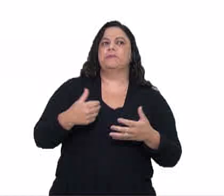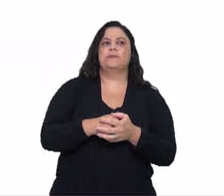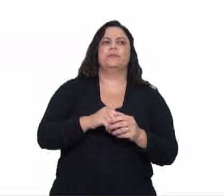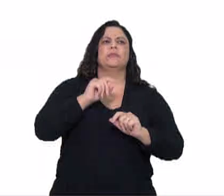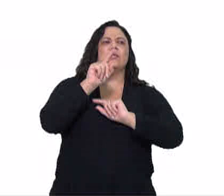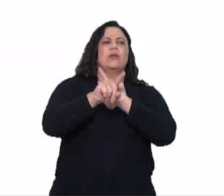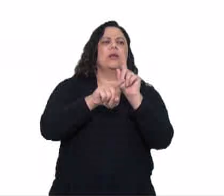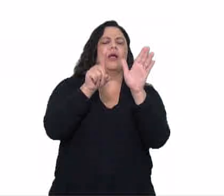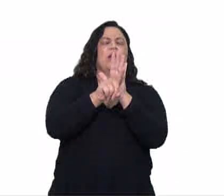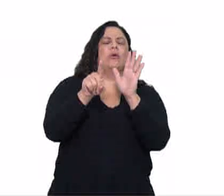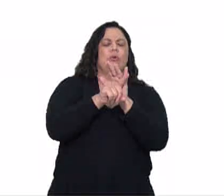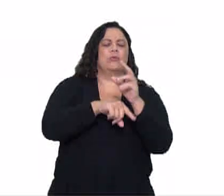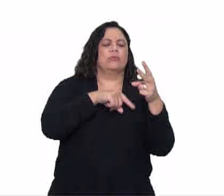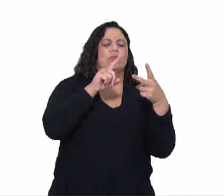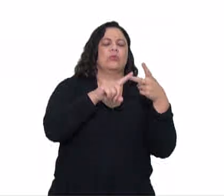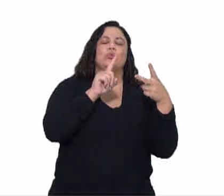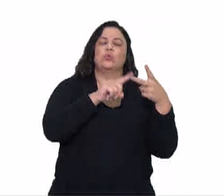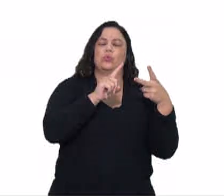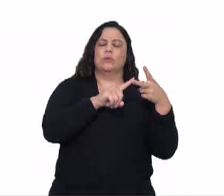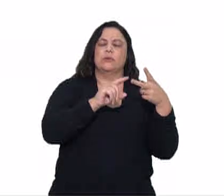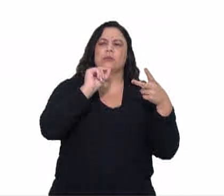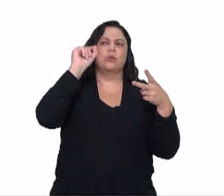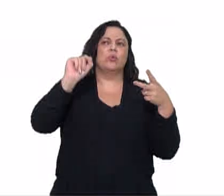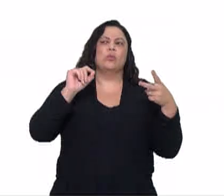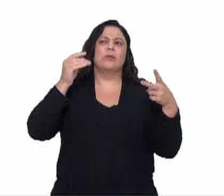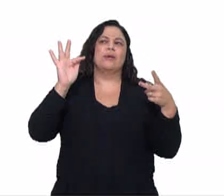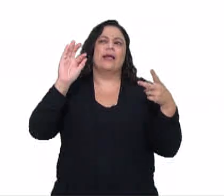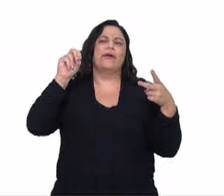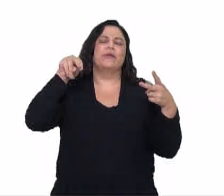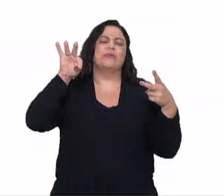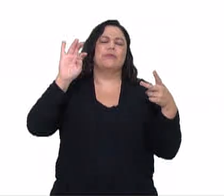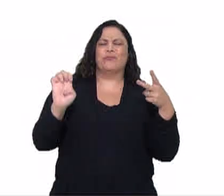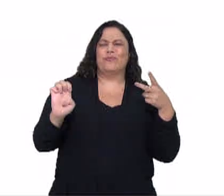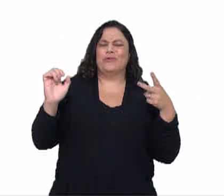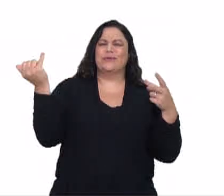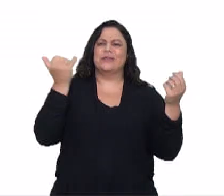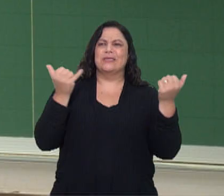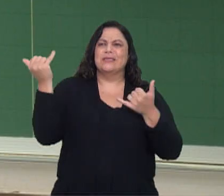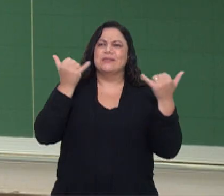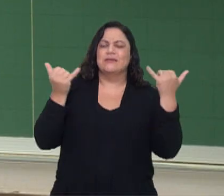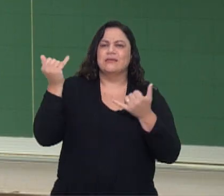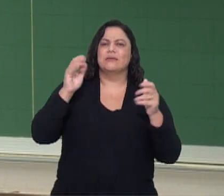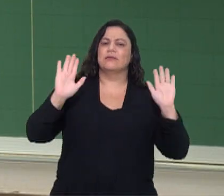das informações divulgadas nessa notícia? Então nós vimos lá que a notícia